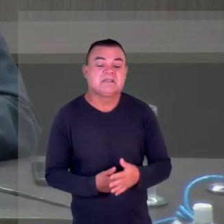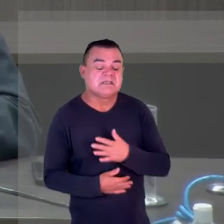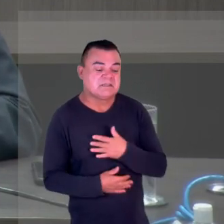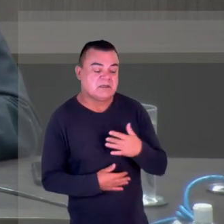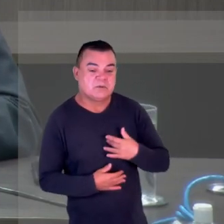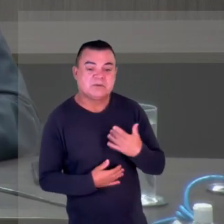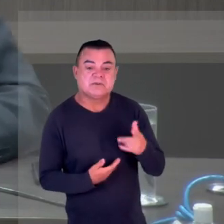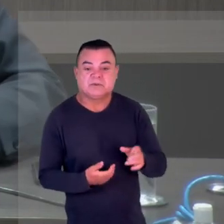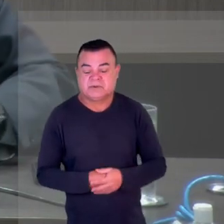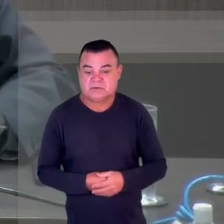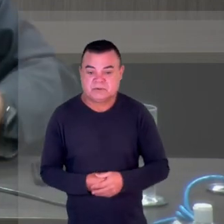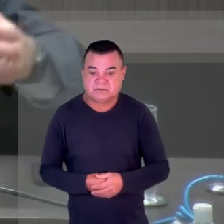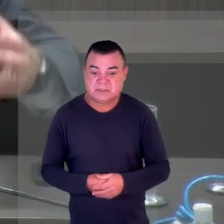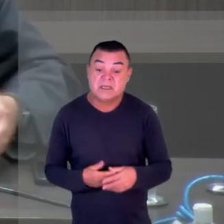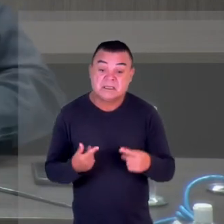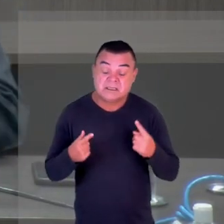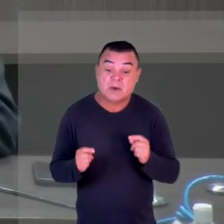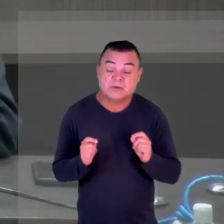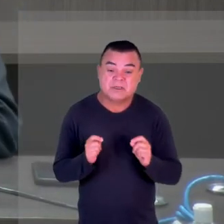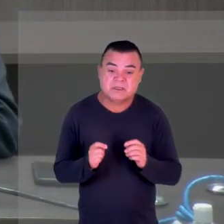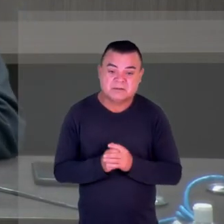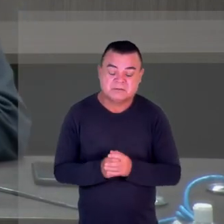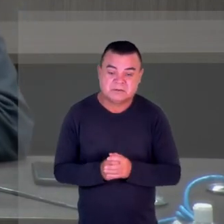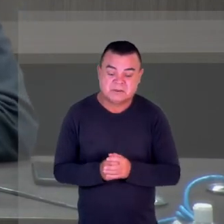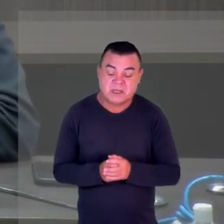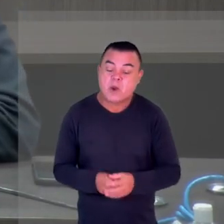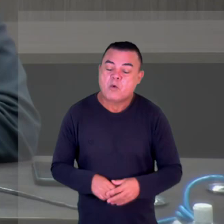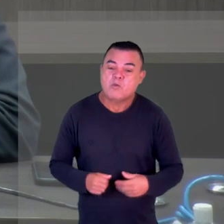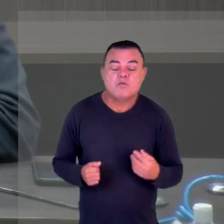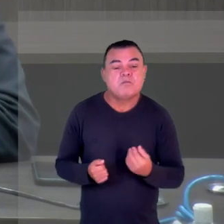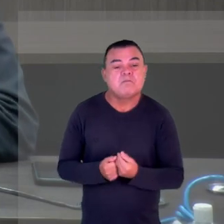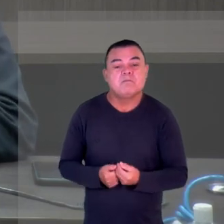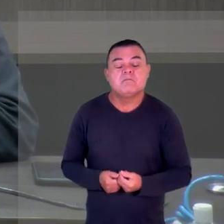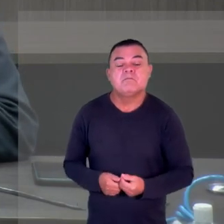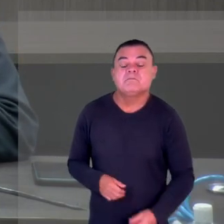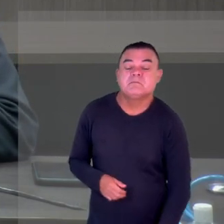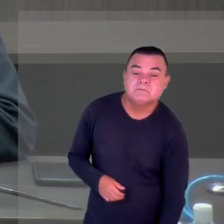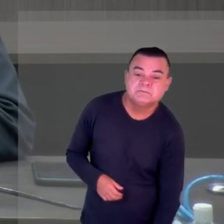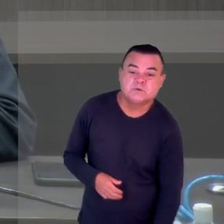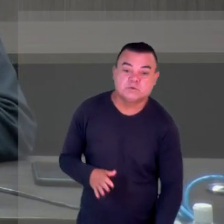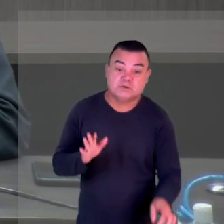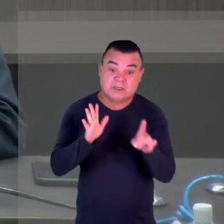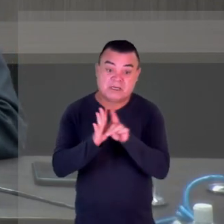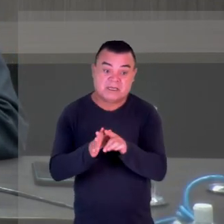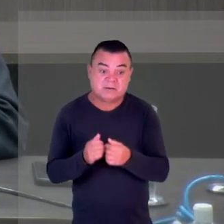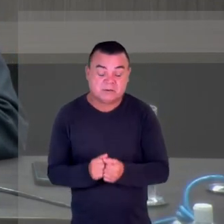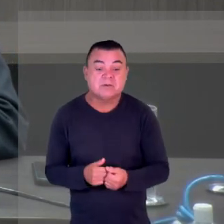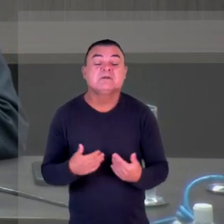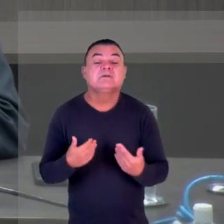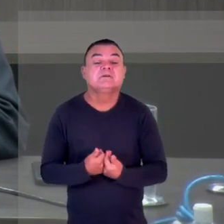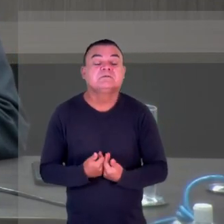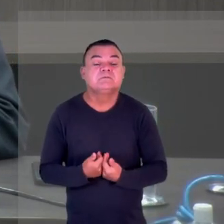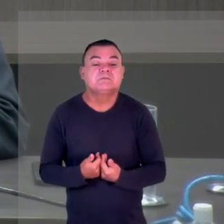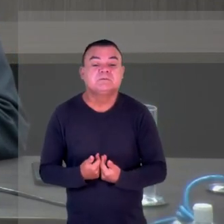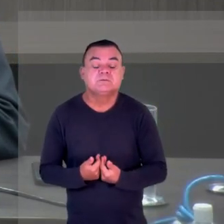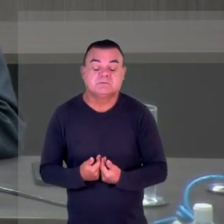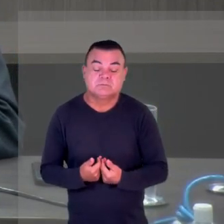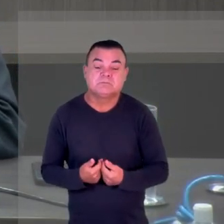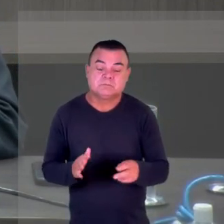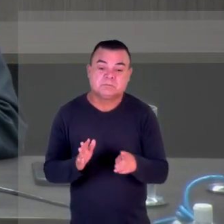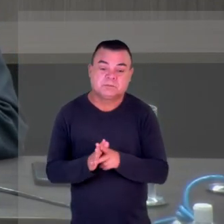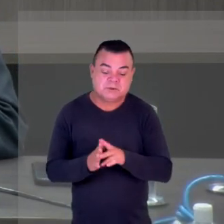pela Constituição Federal que é o Pilar da Cidadania e o nosso papel como bem disse o nosso colega do Ministério Público Federal